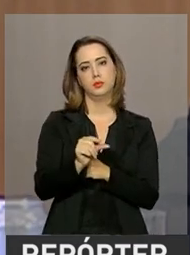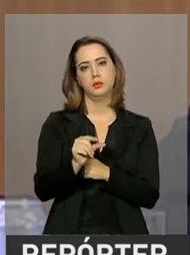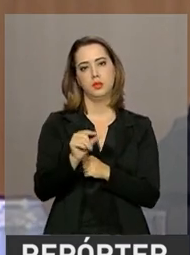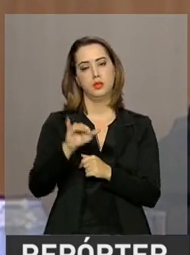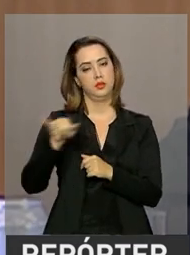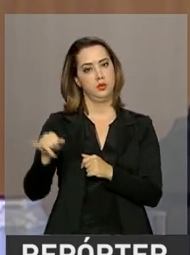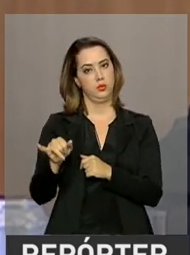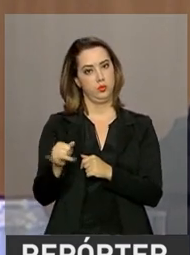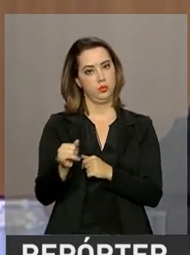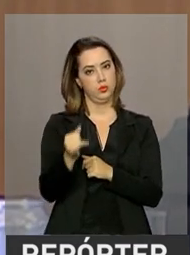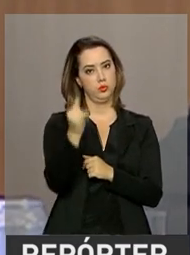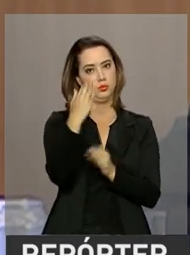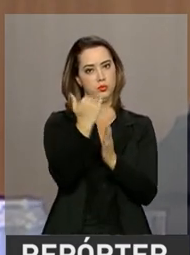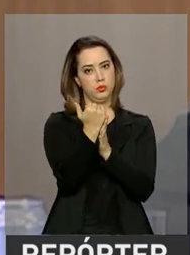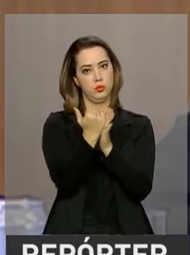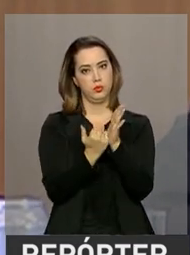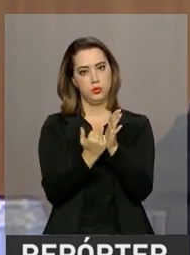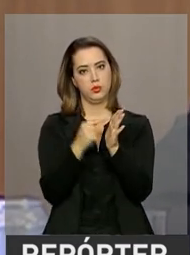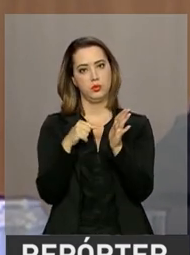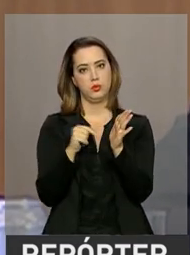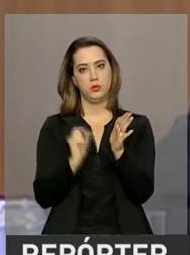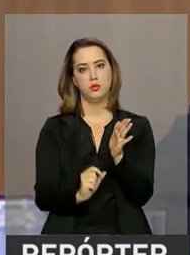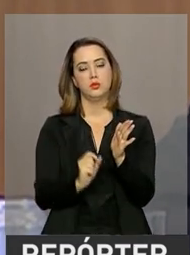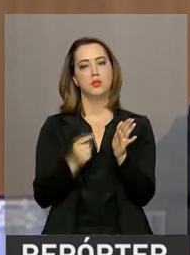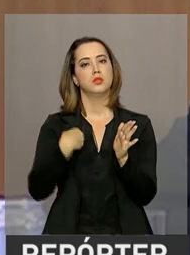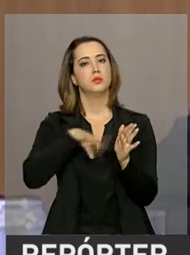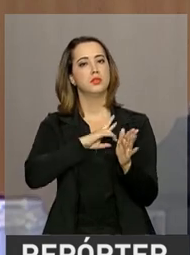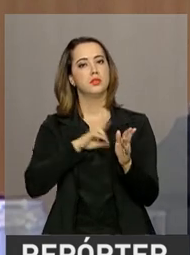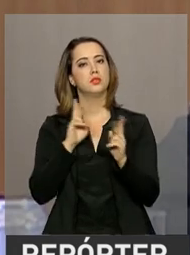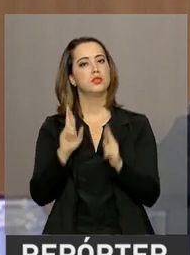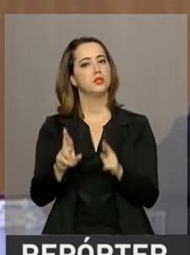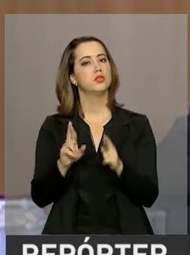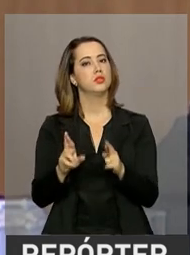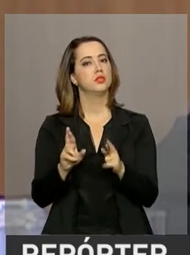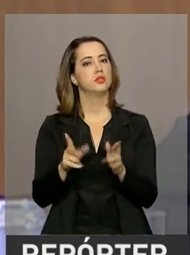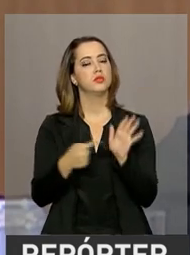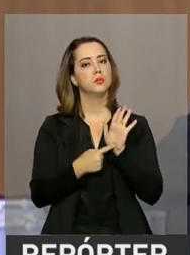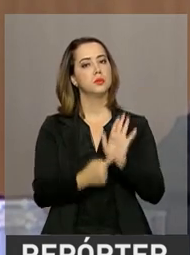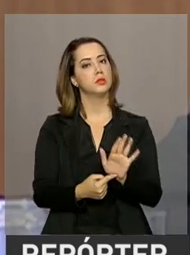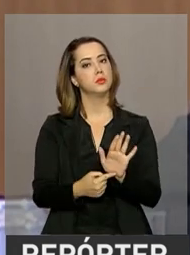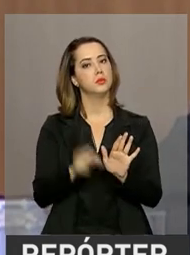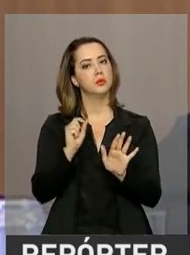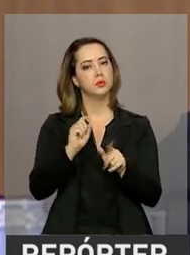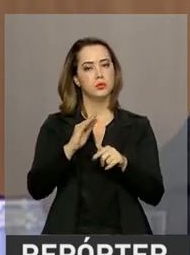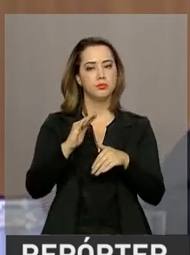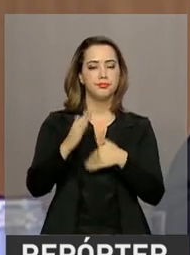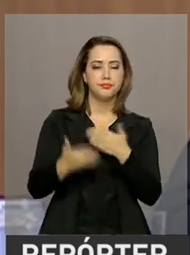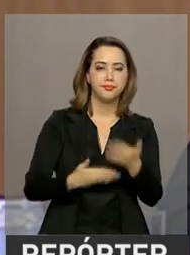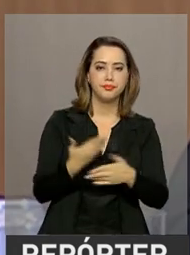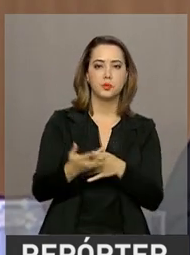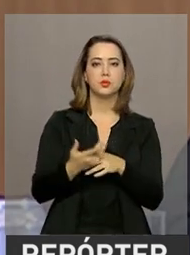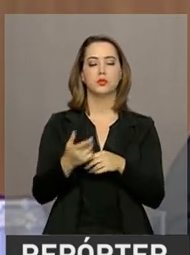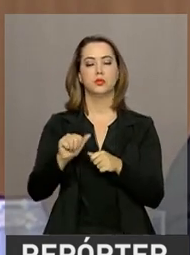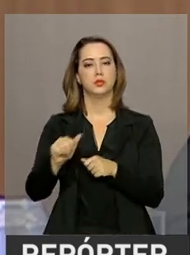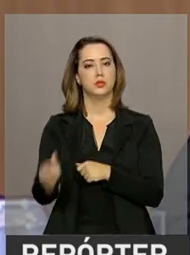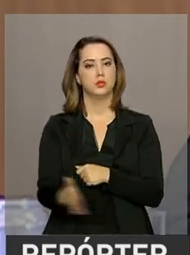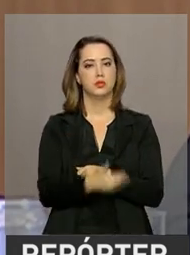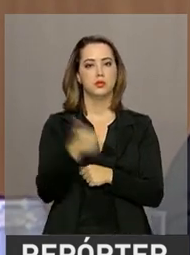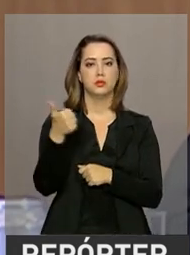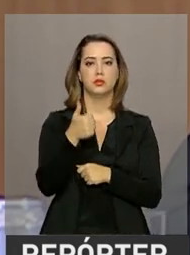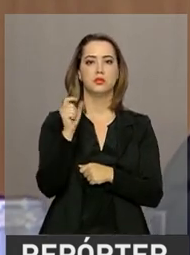ou não acho que todos nós esperamos que as condições se apresentem para a flexibilização das condições